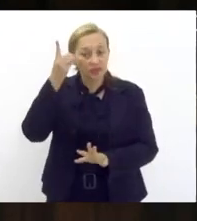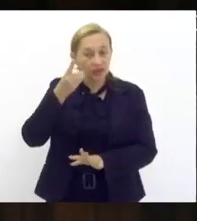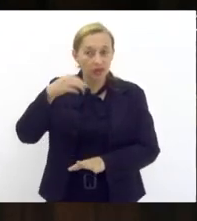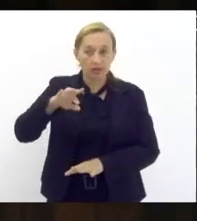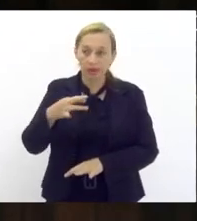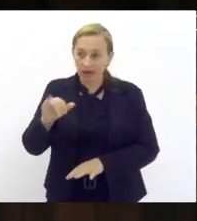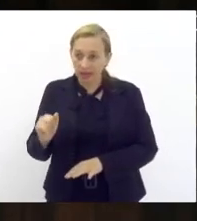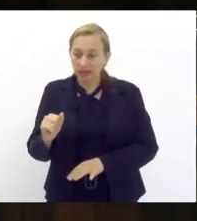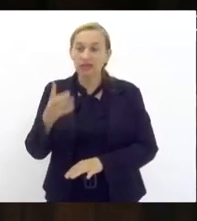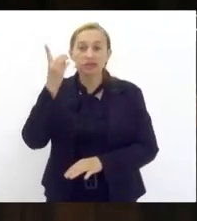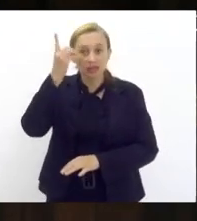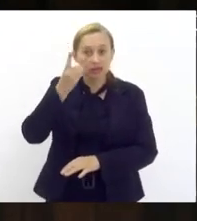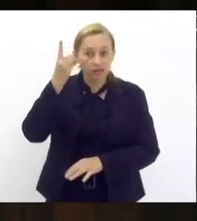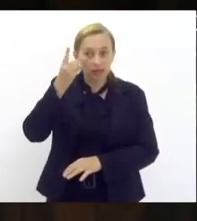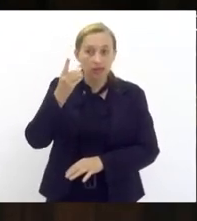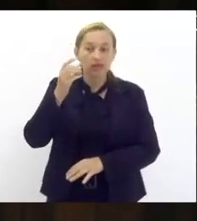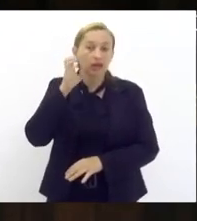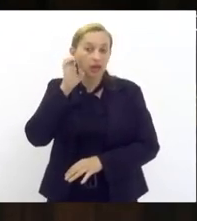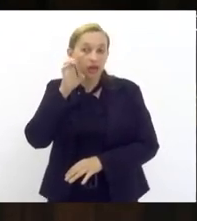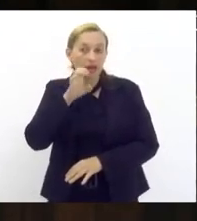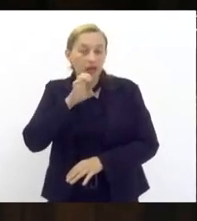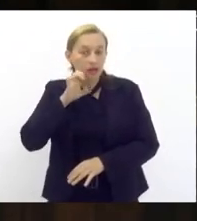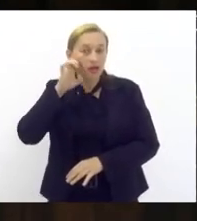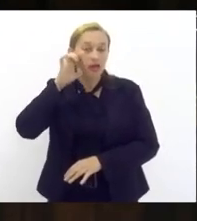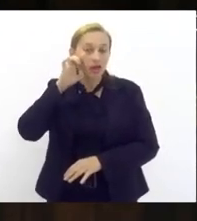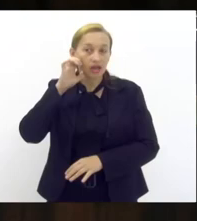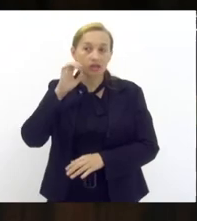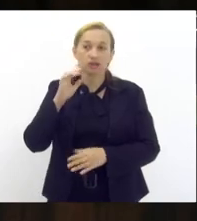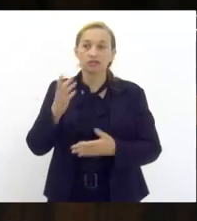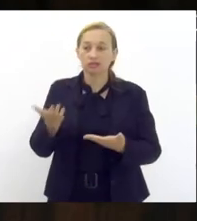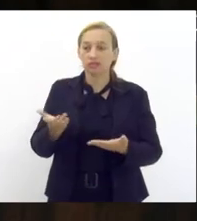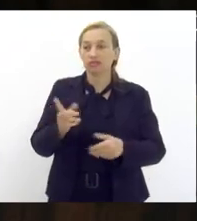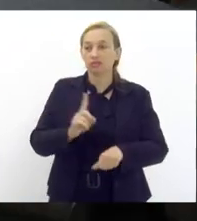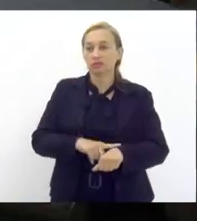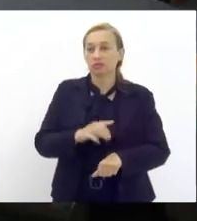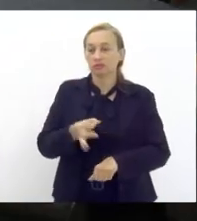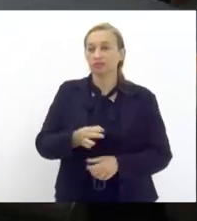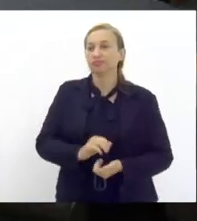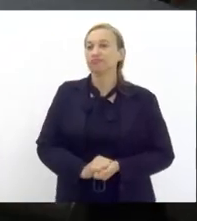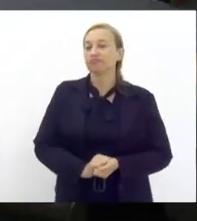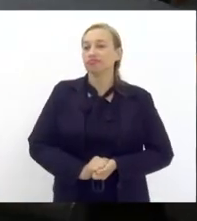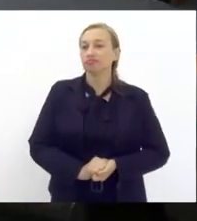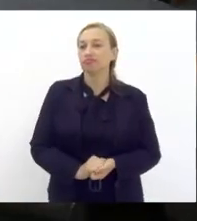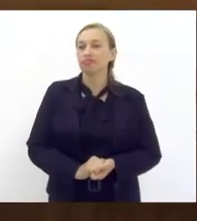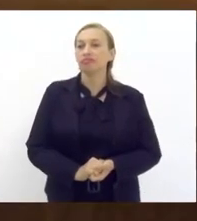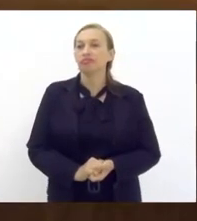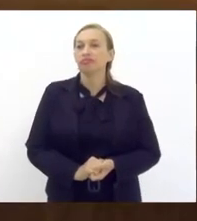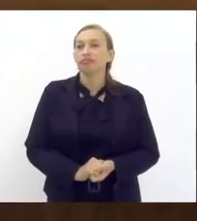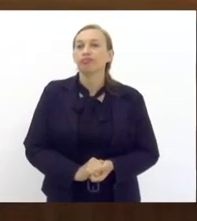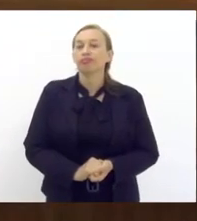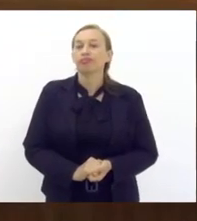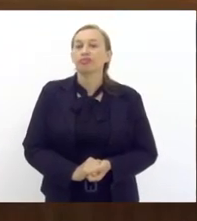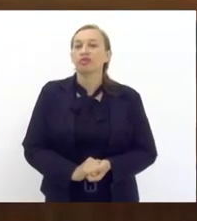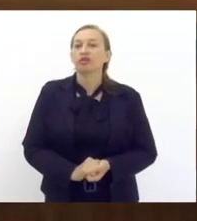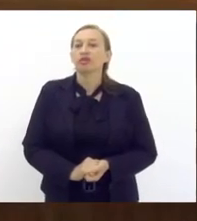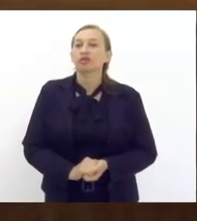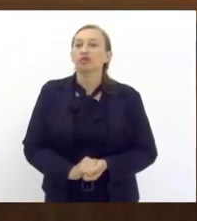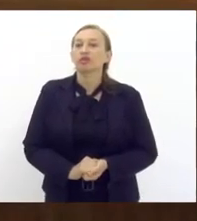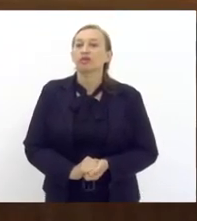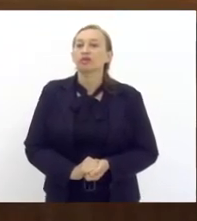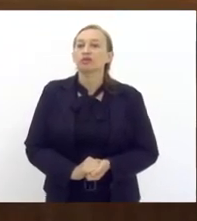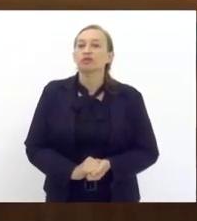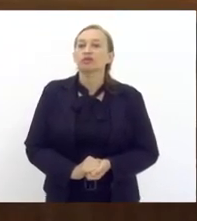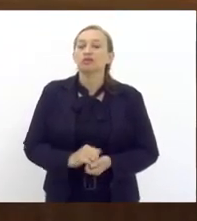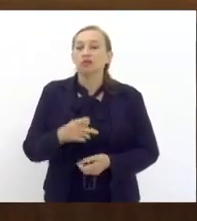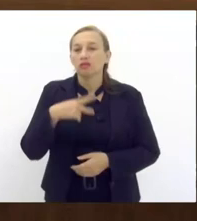e deputada Érica Takemoto, tentarem se dividir no tempo disponível. Eu vou falar de forma